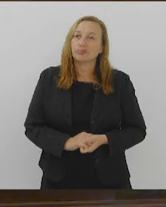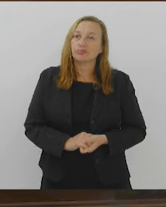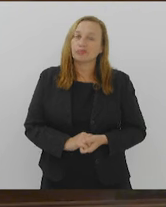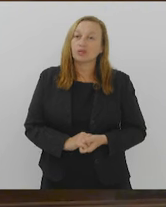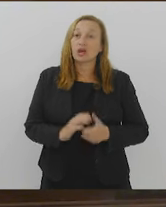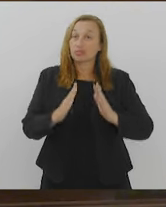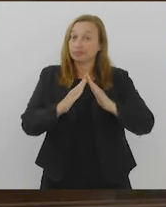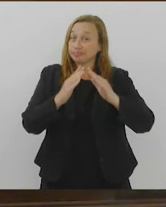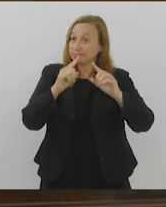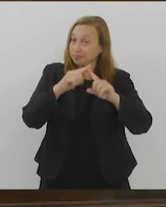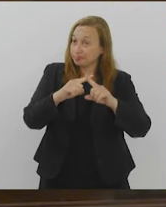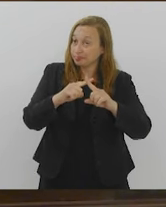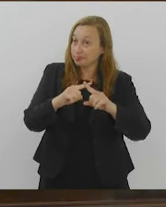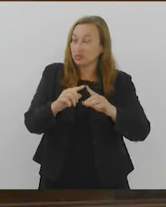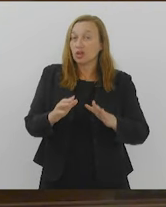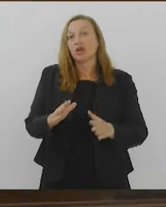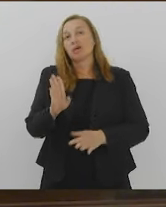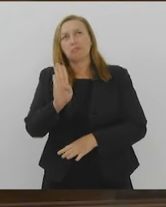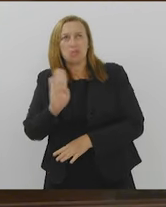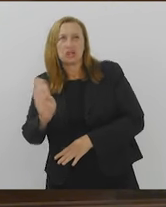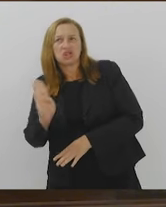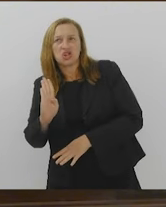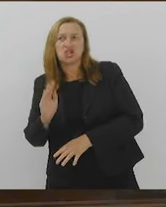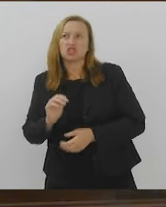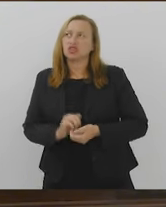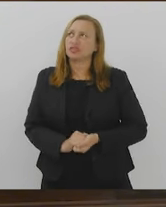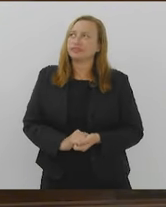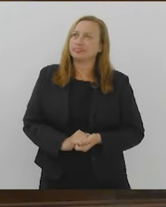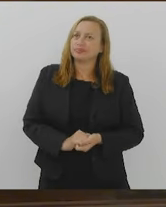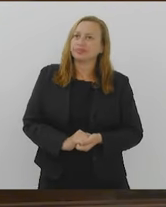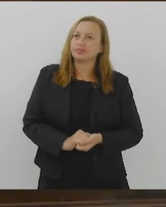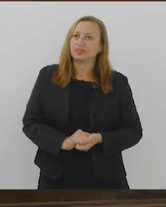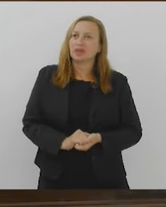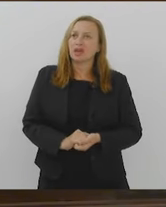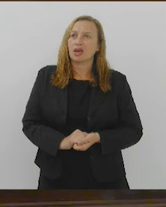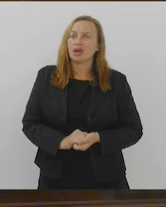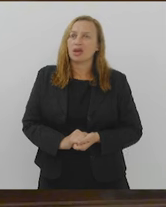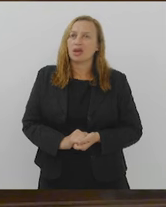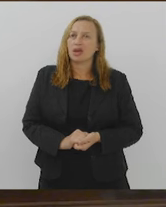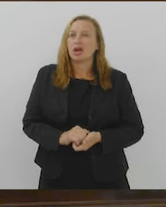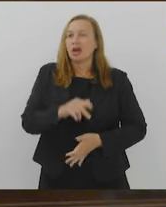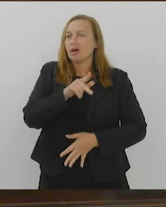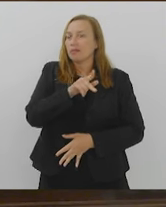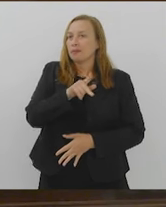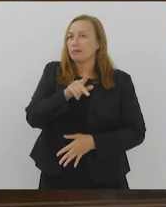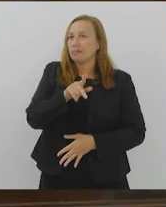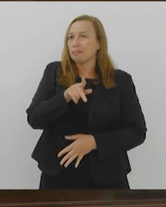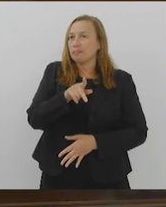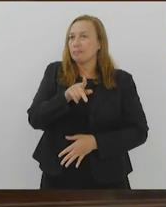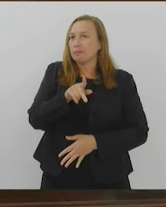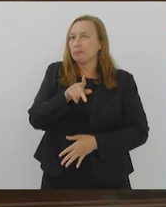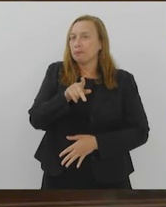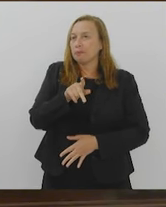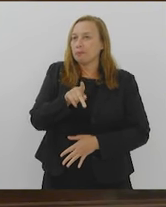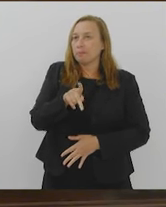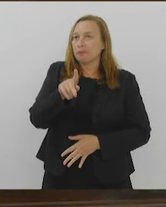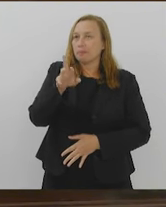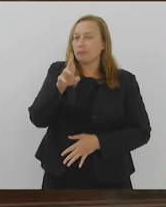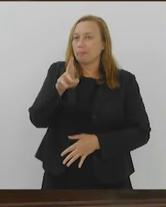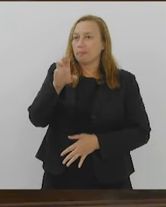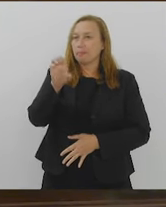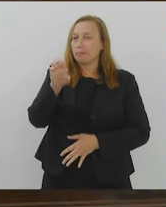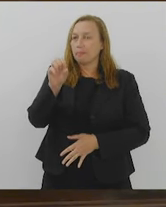igrejas, seja ela batista, seja ela presbiteriana, metodista, seja ela